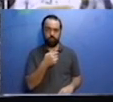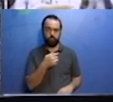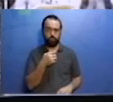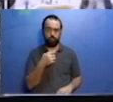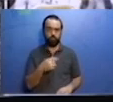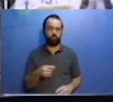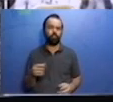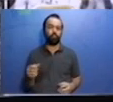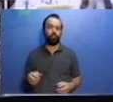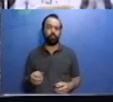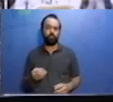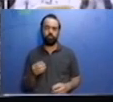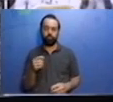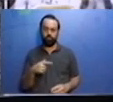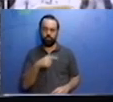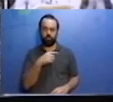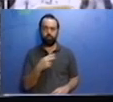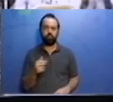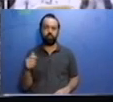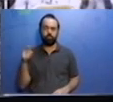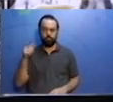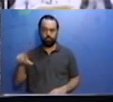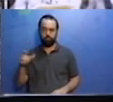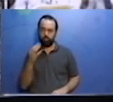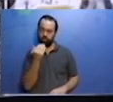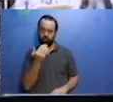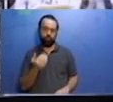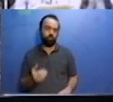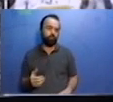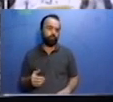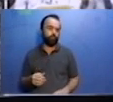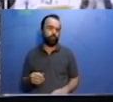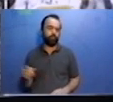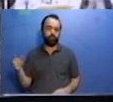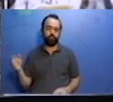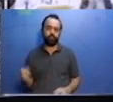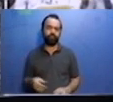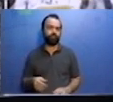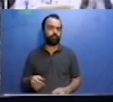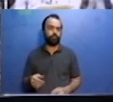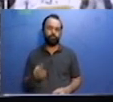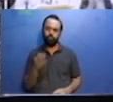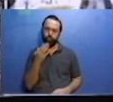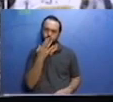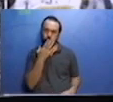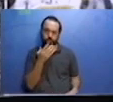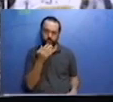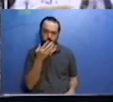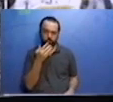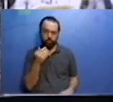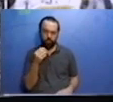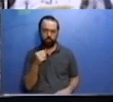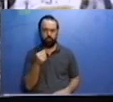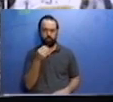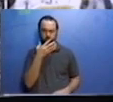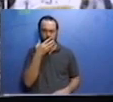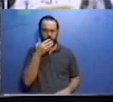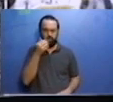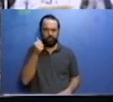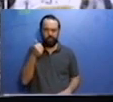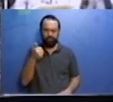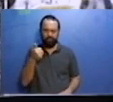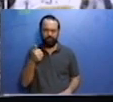tipo gorgonzola, que esse fungo com coloração esverdeada fornece um sabor muito agradável a esse